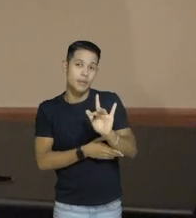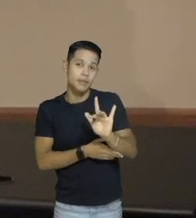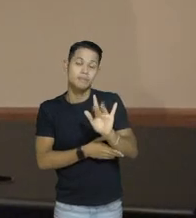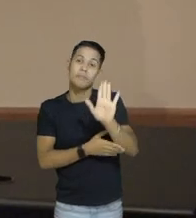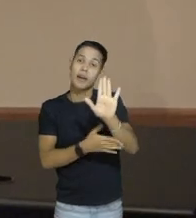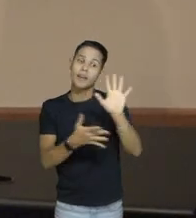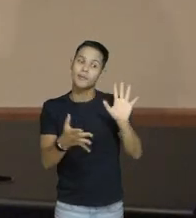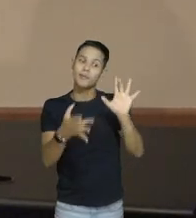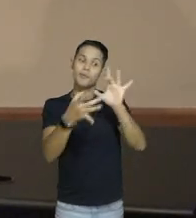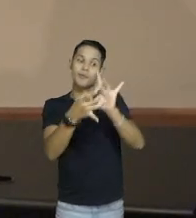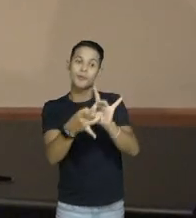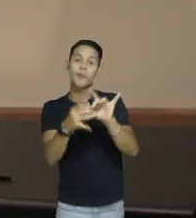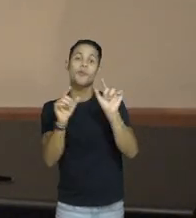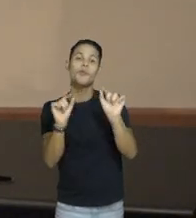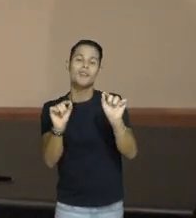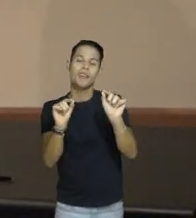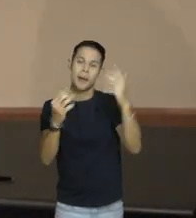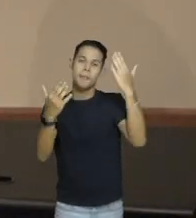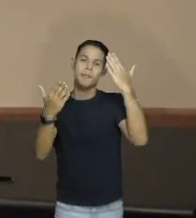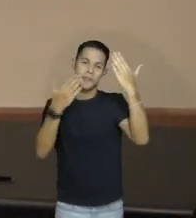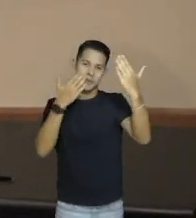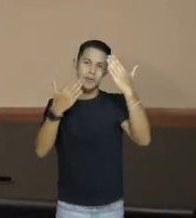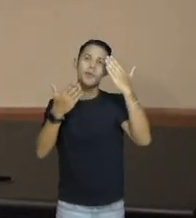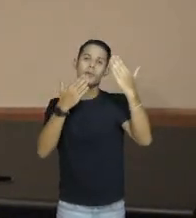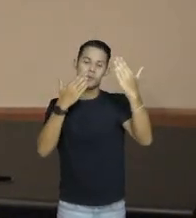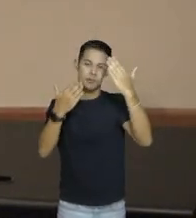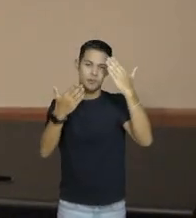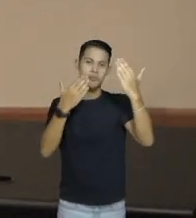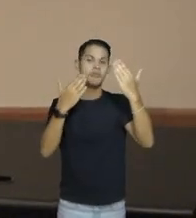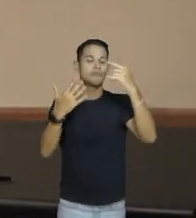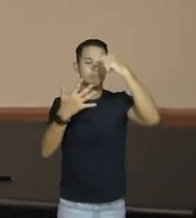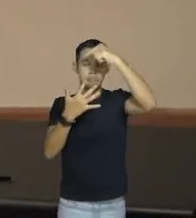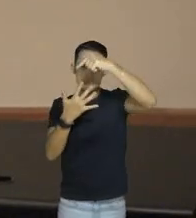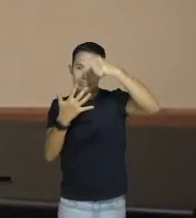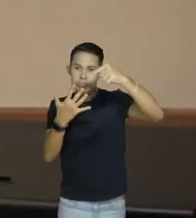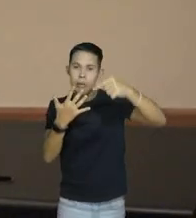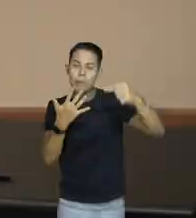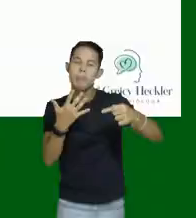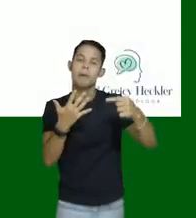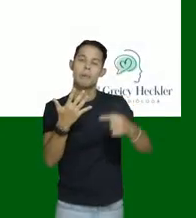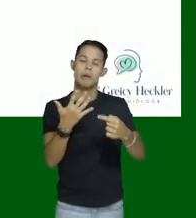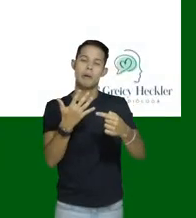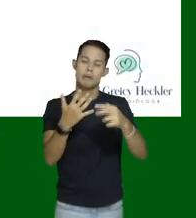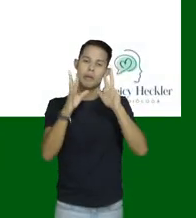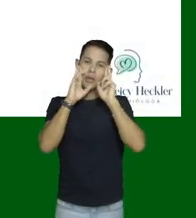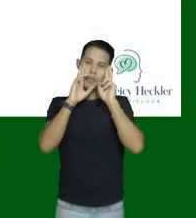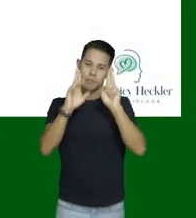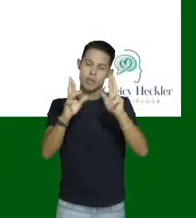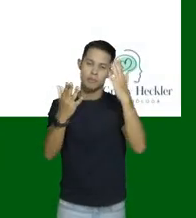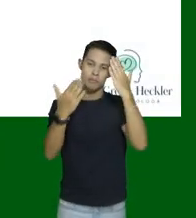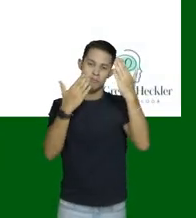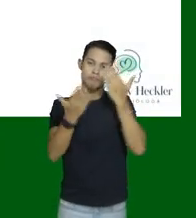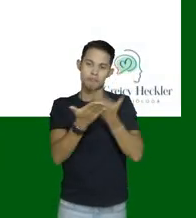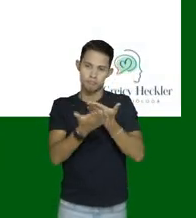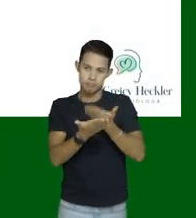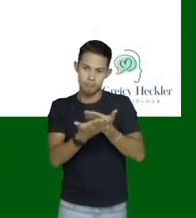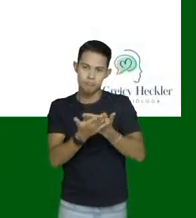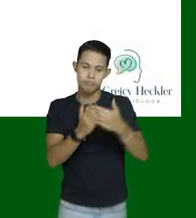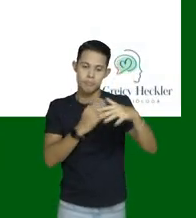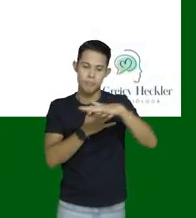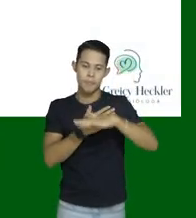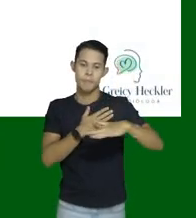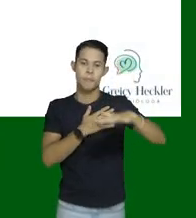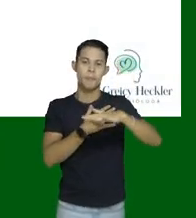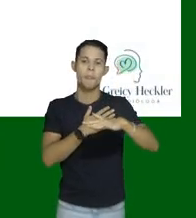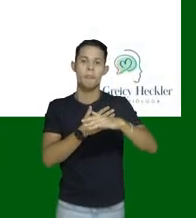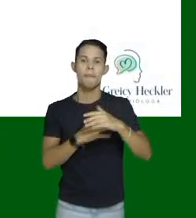isso, aí cabe a psicologia, com todos os méritos e todo o meu respeito. A gente tem que ver a história